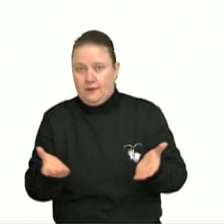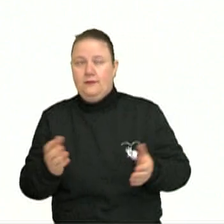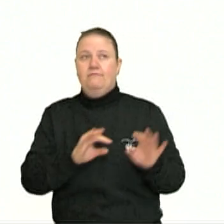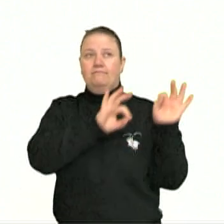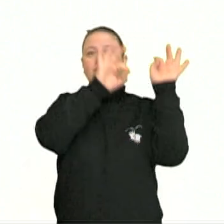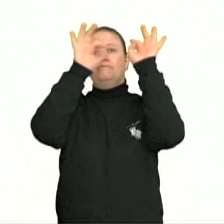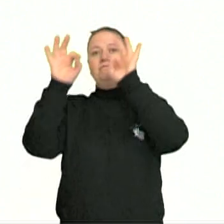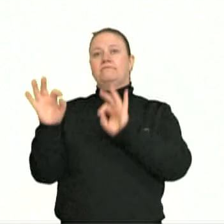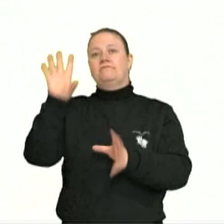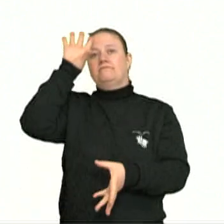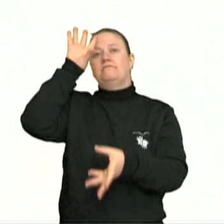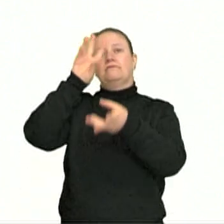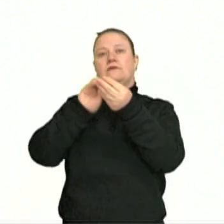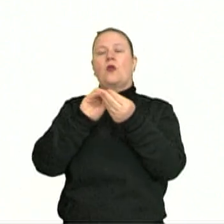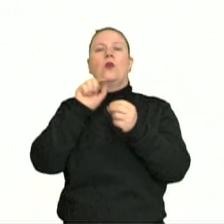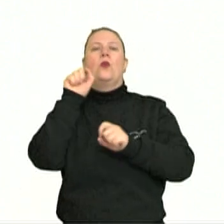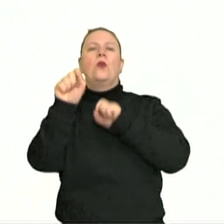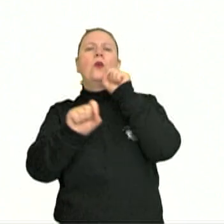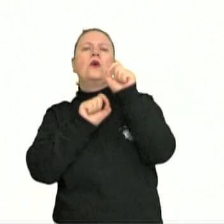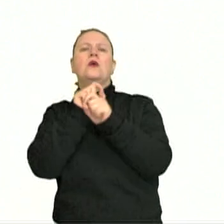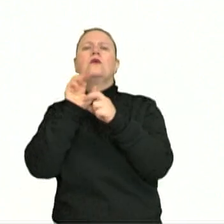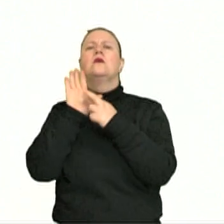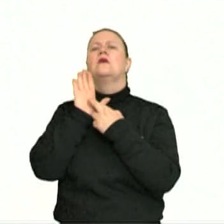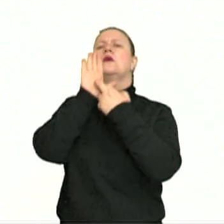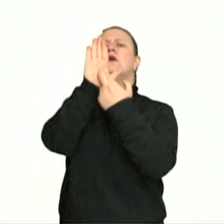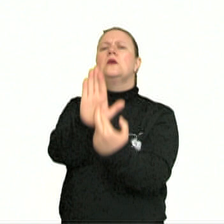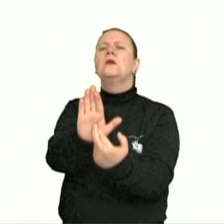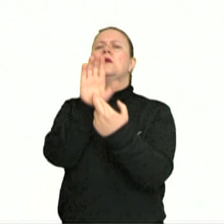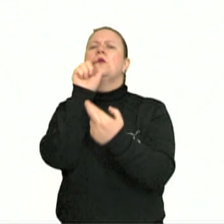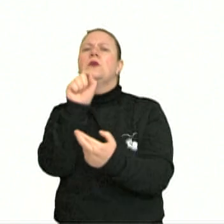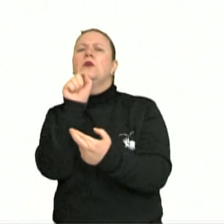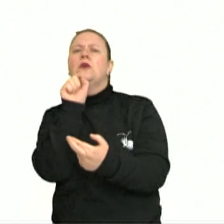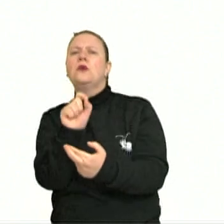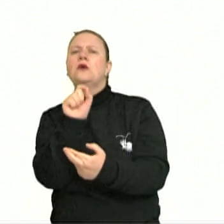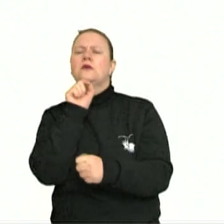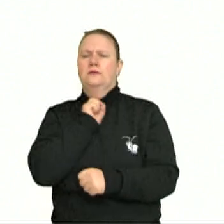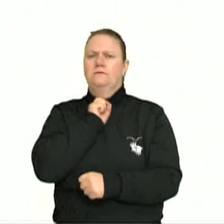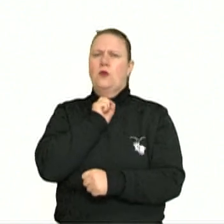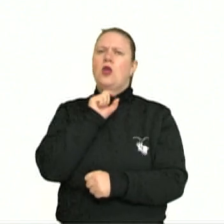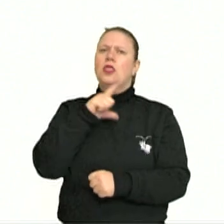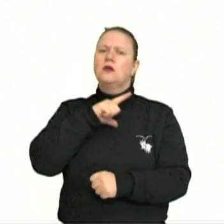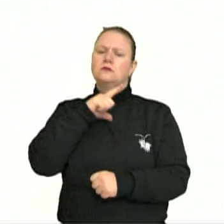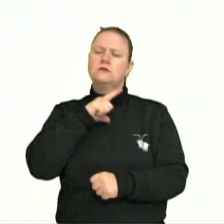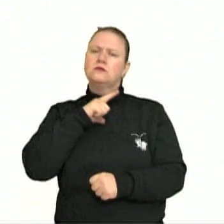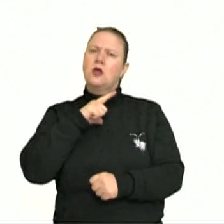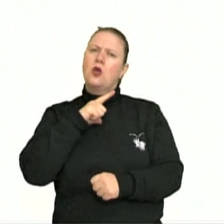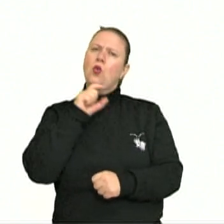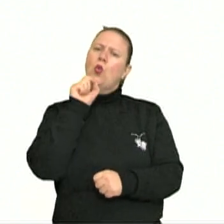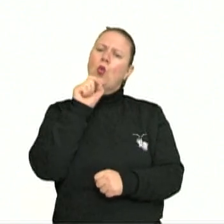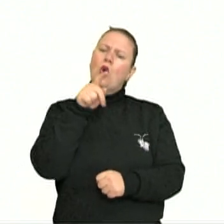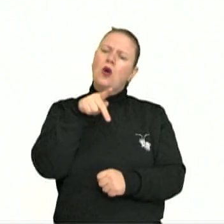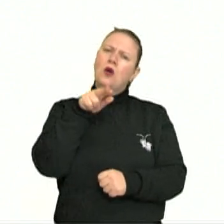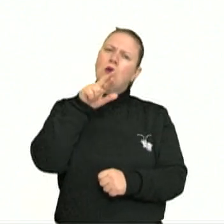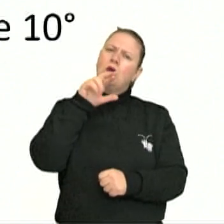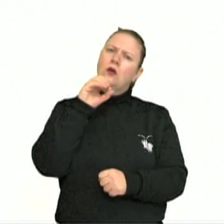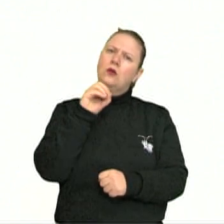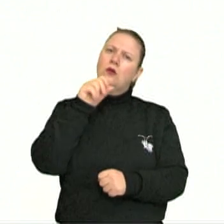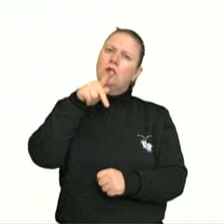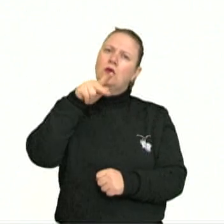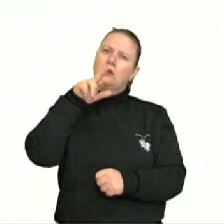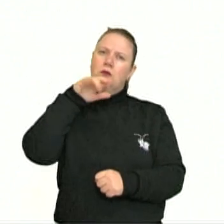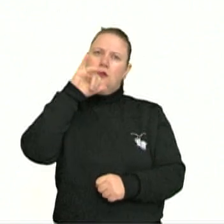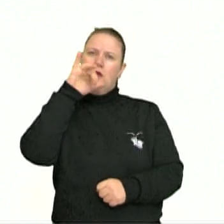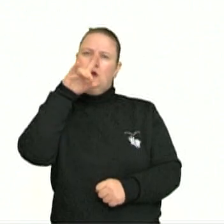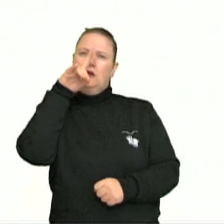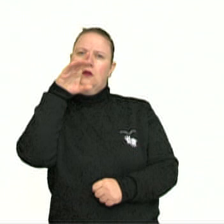são oscilações harmônicas e que conhecemos as propriedades físicas dos pêndulos simples, certo? Em que nós temos